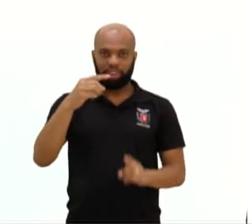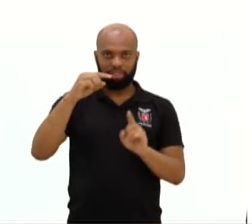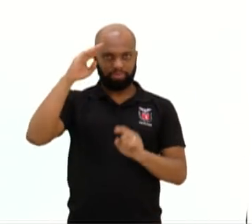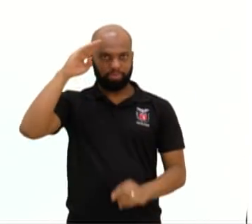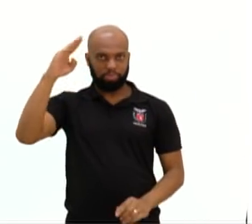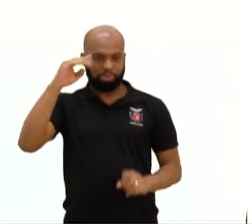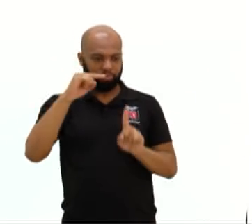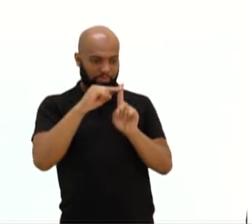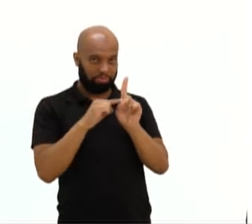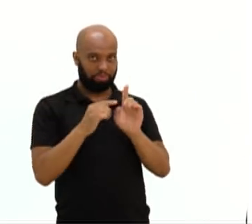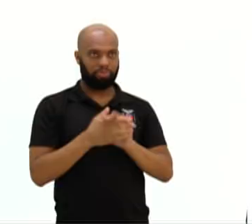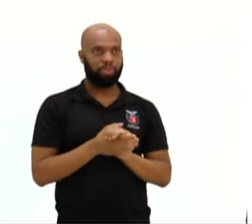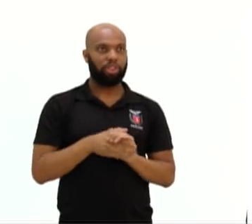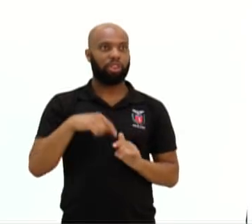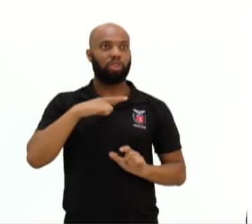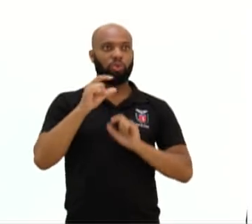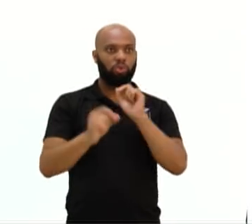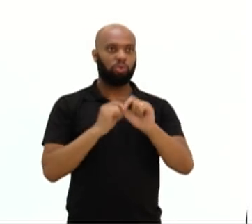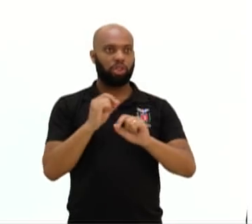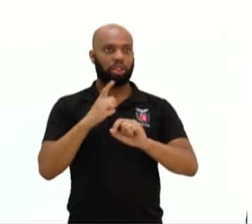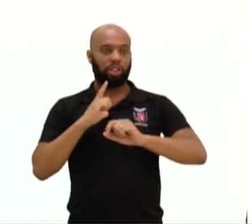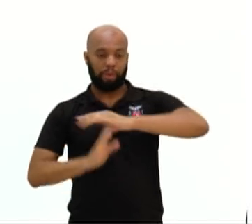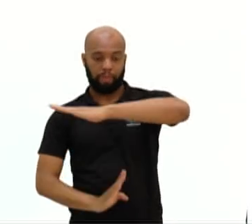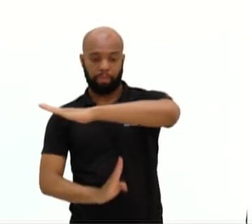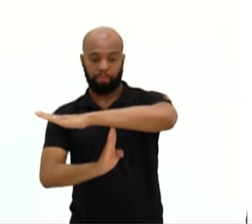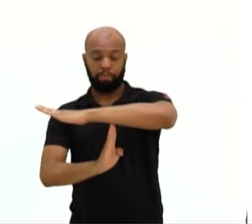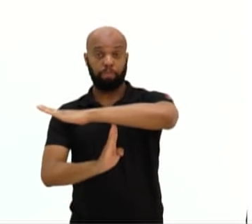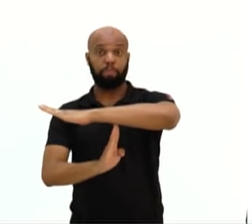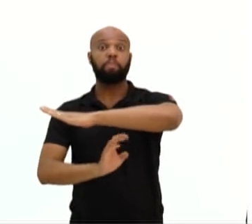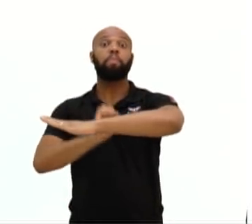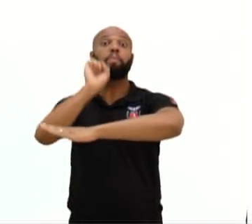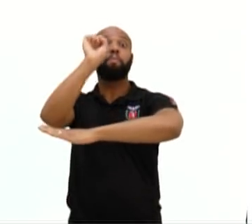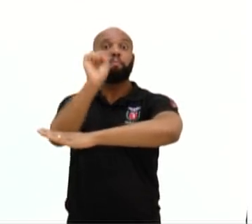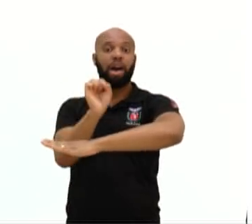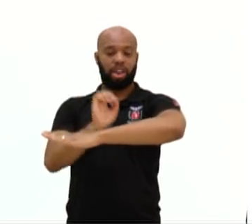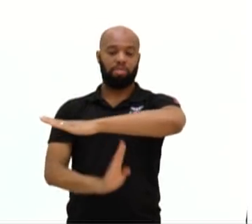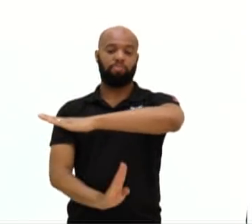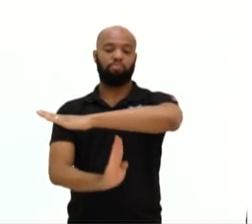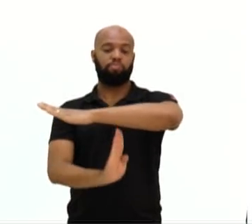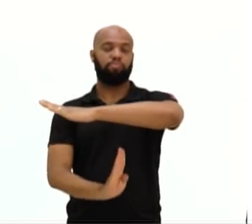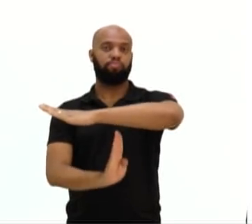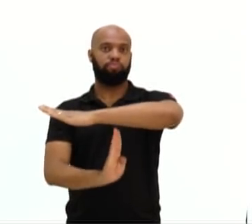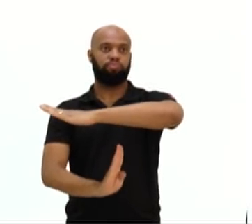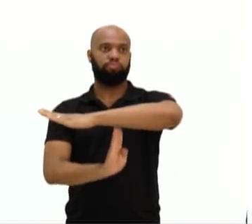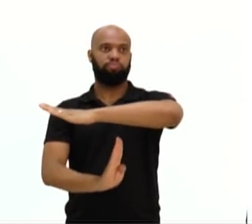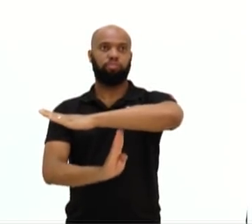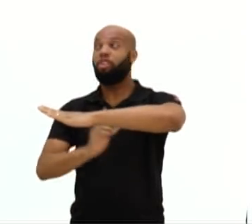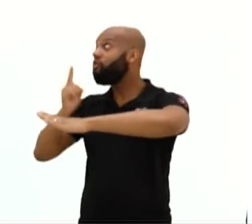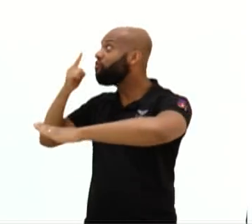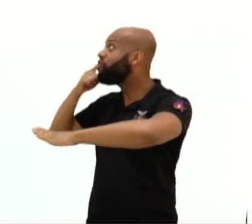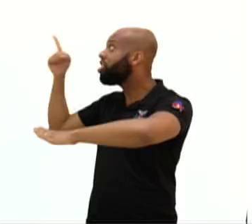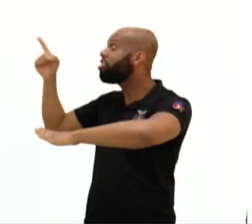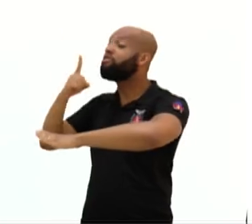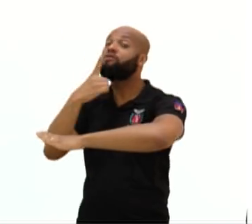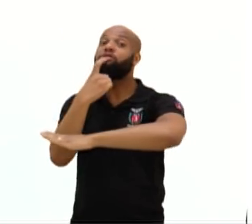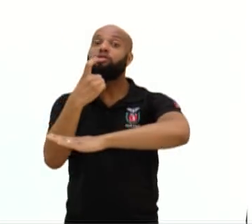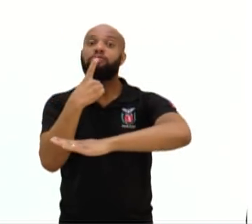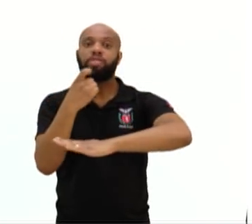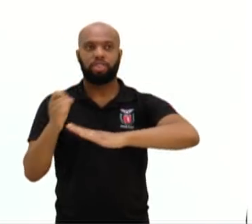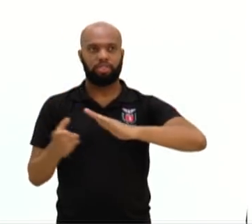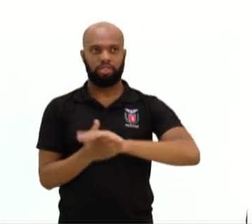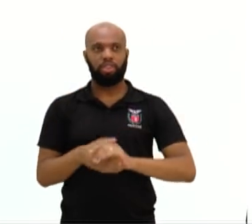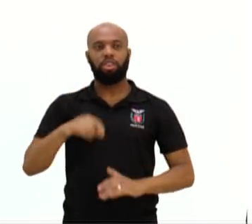pontos. O primeiro deles é o ponto que é fixo, aonde ela está presa. Depois nós temos